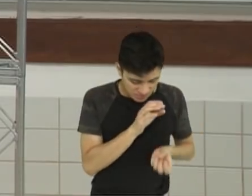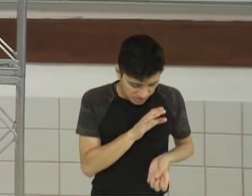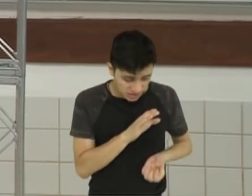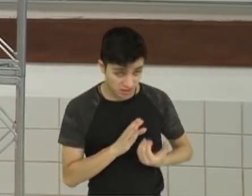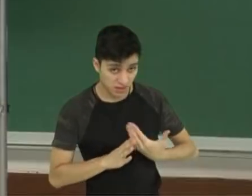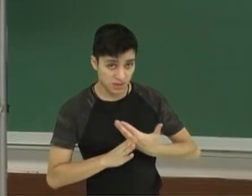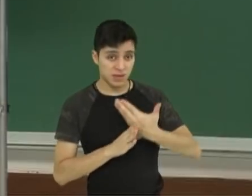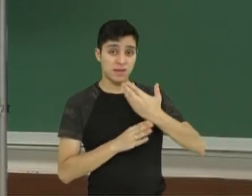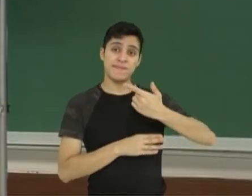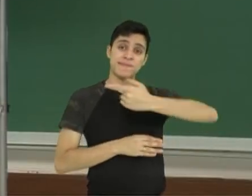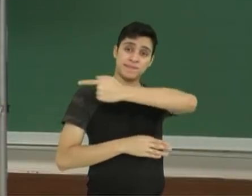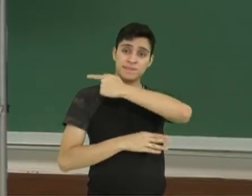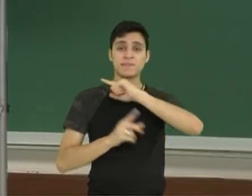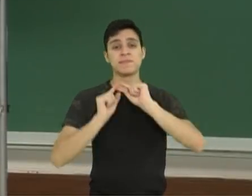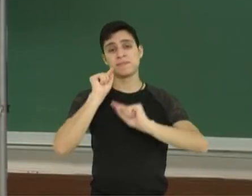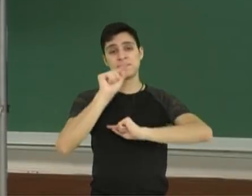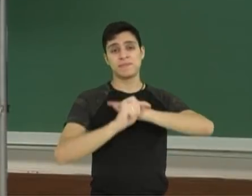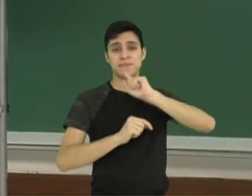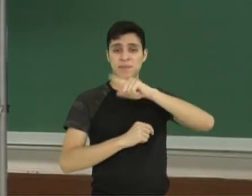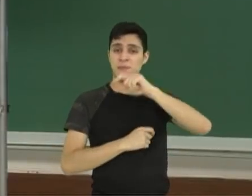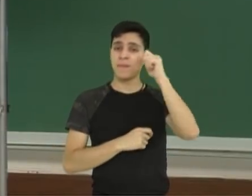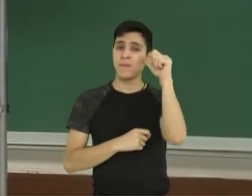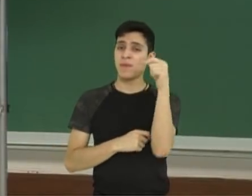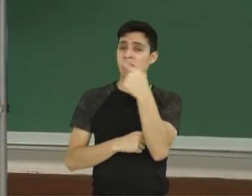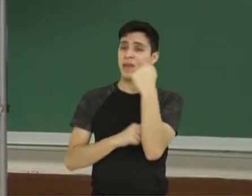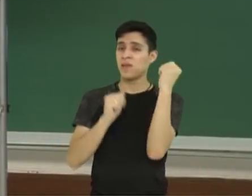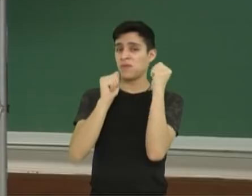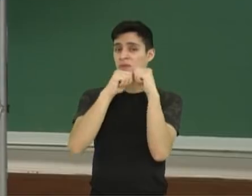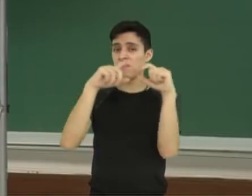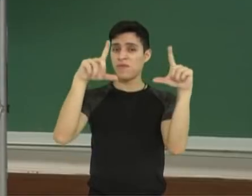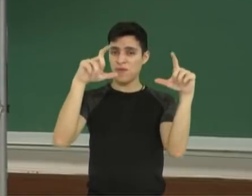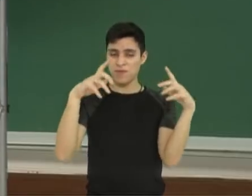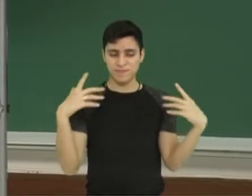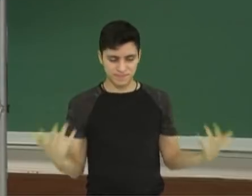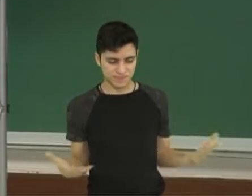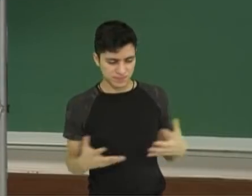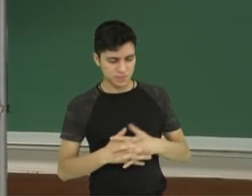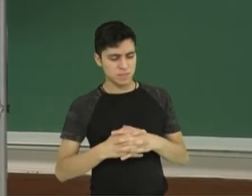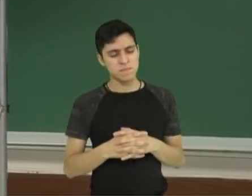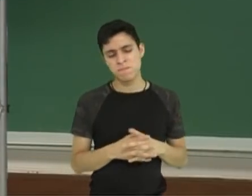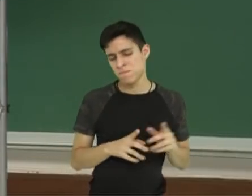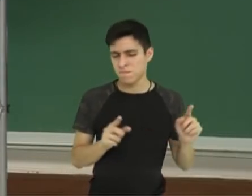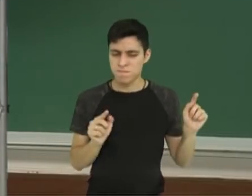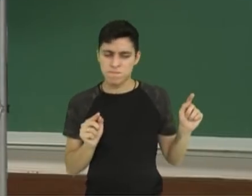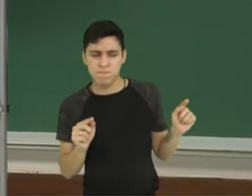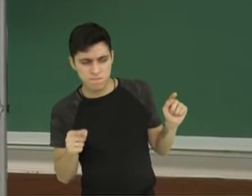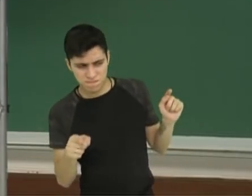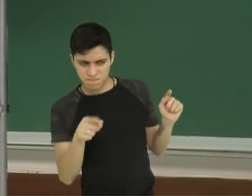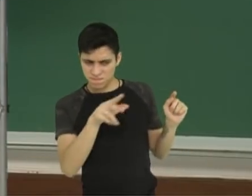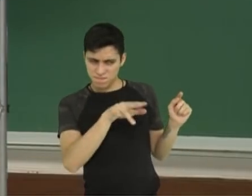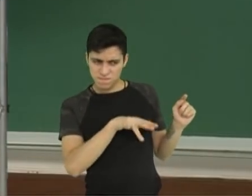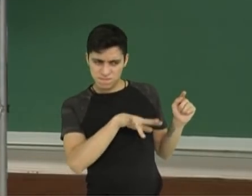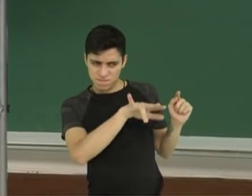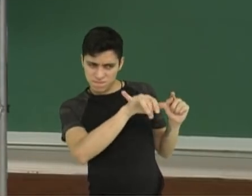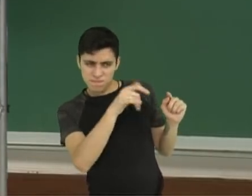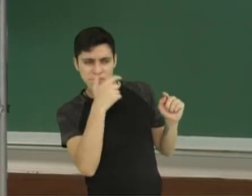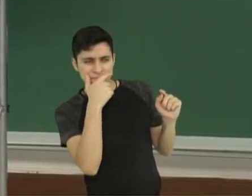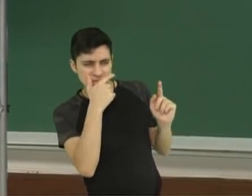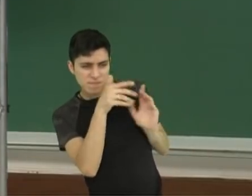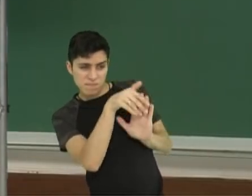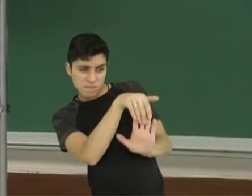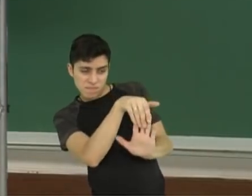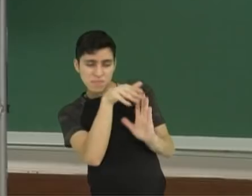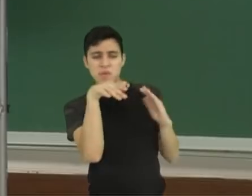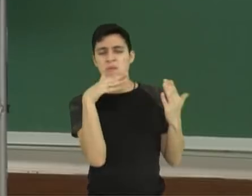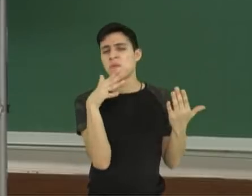indivíduo aqui e a minha amiga da foto. Então você acha que para fazer uma atividade física ela precisa de quais sistemas? Quais órgãos